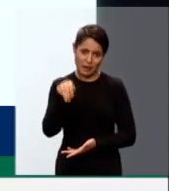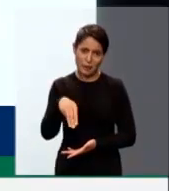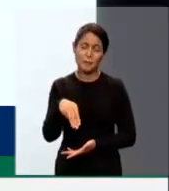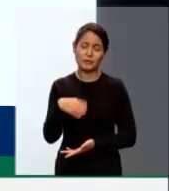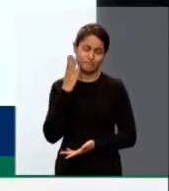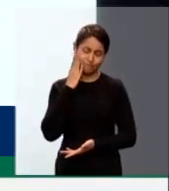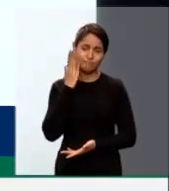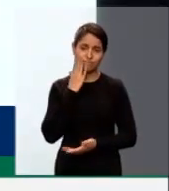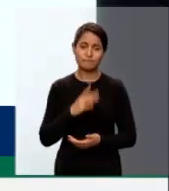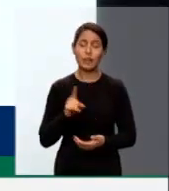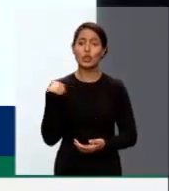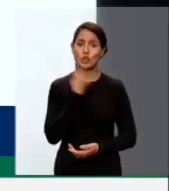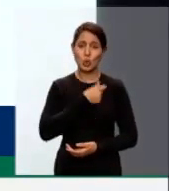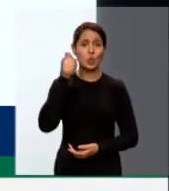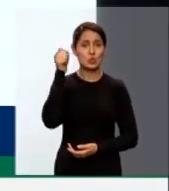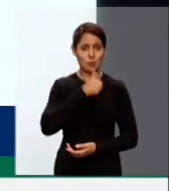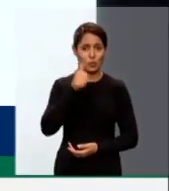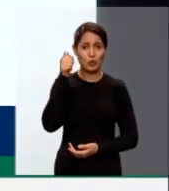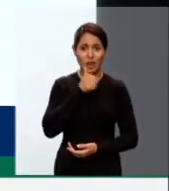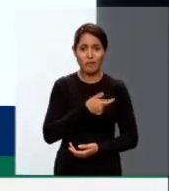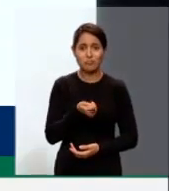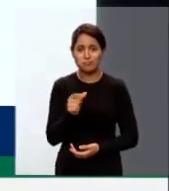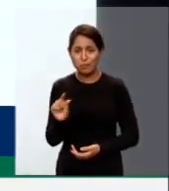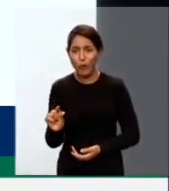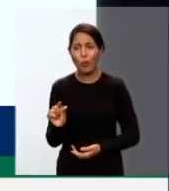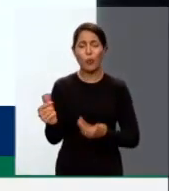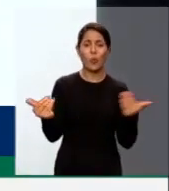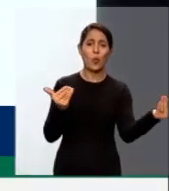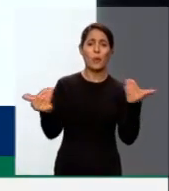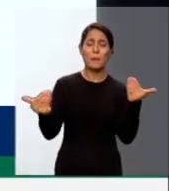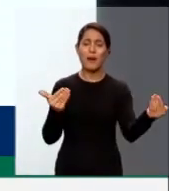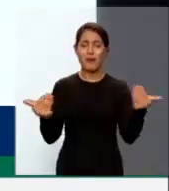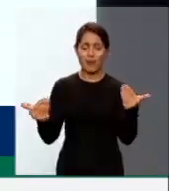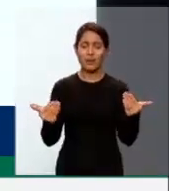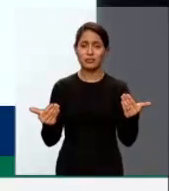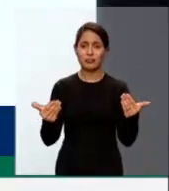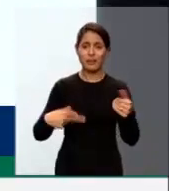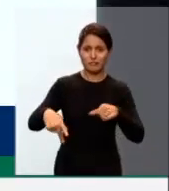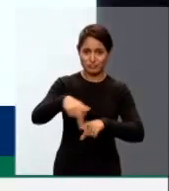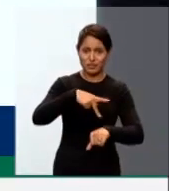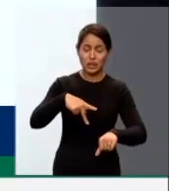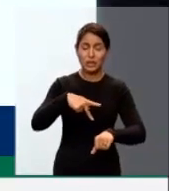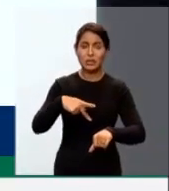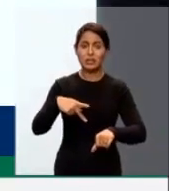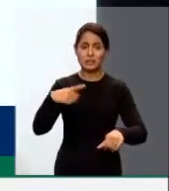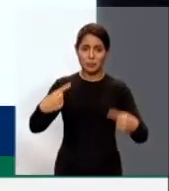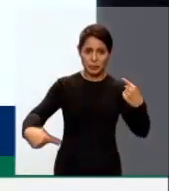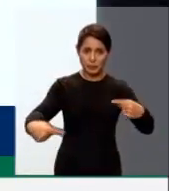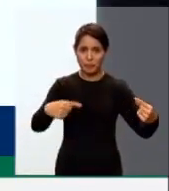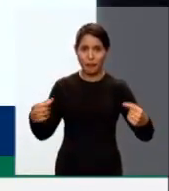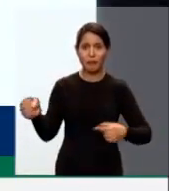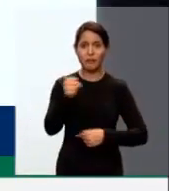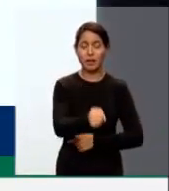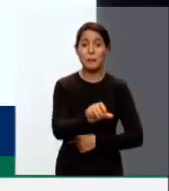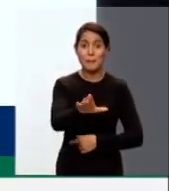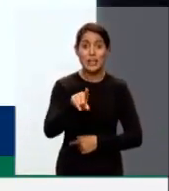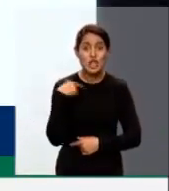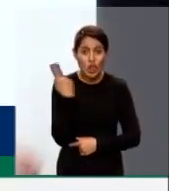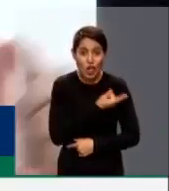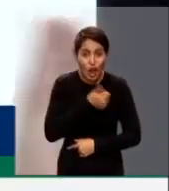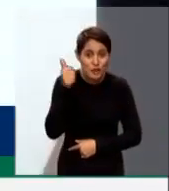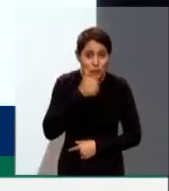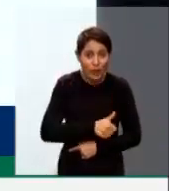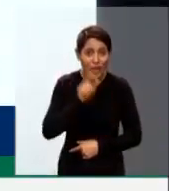e também na Câmara Federal, embora sejamos maioria do povo. E nós, mulheres negras, somos ainda a minoria, embora